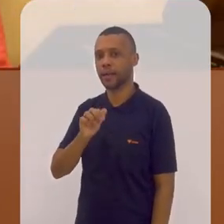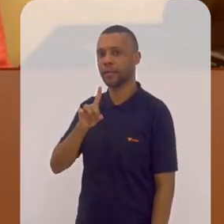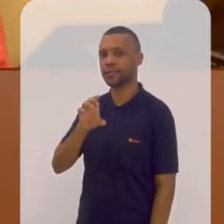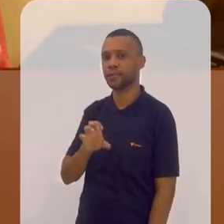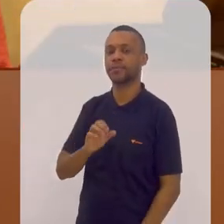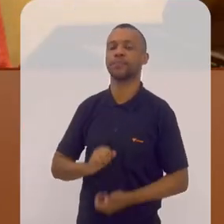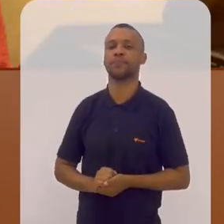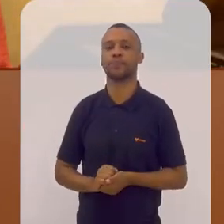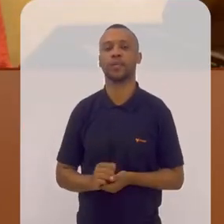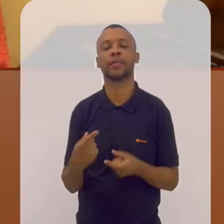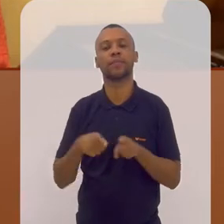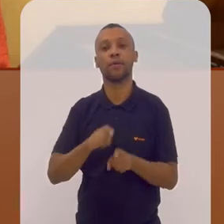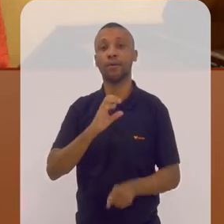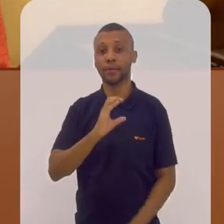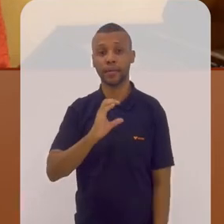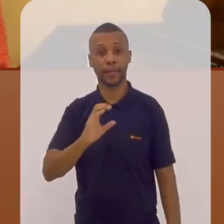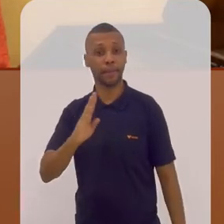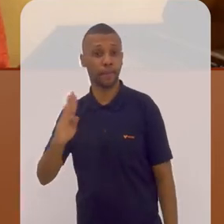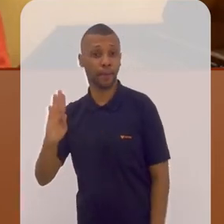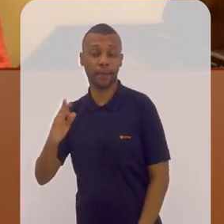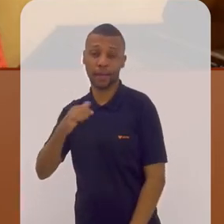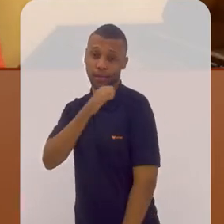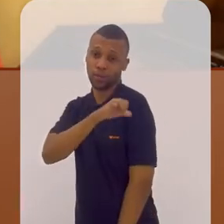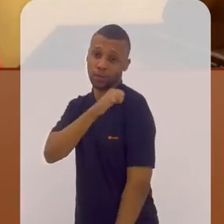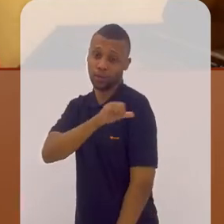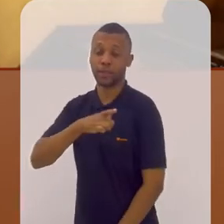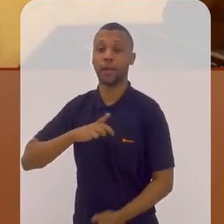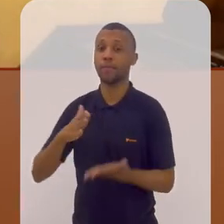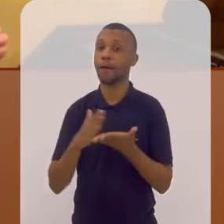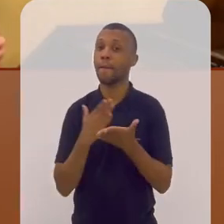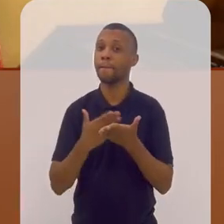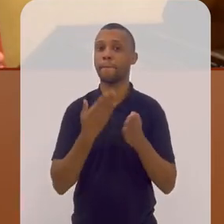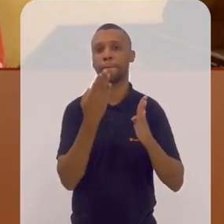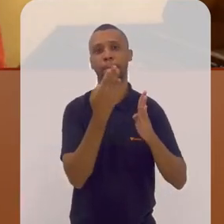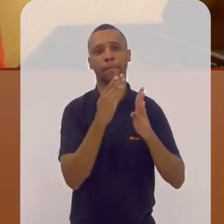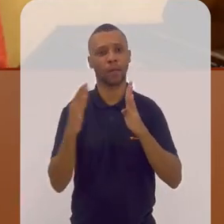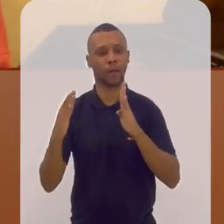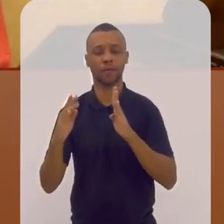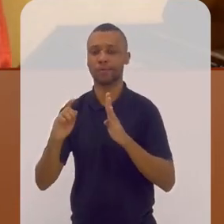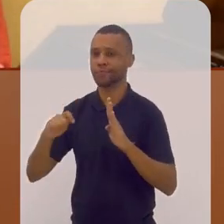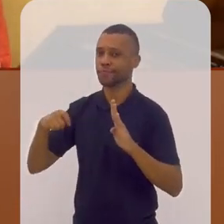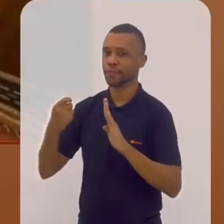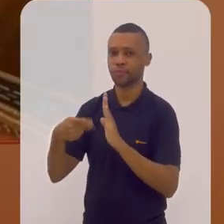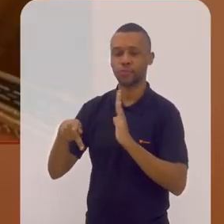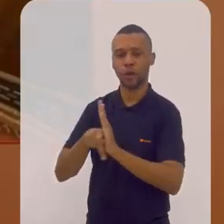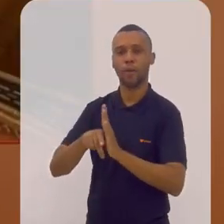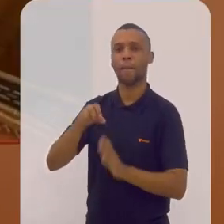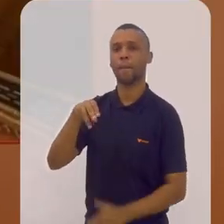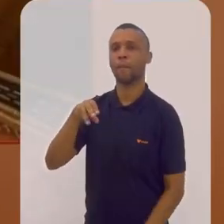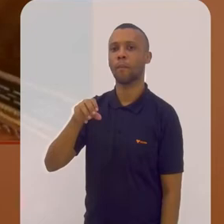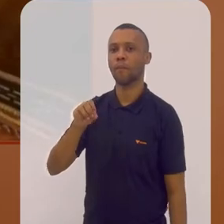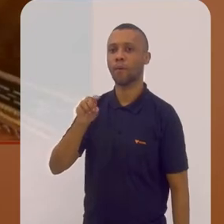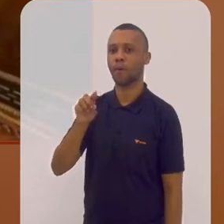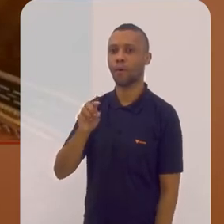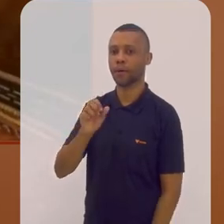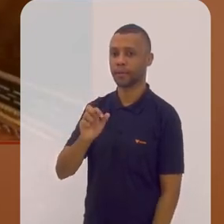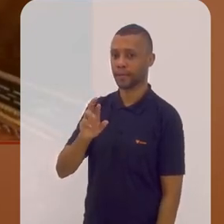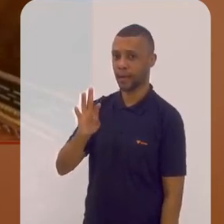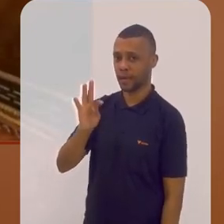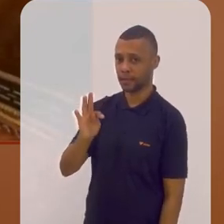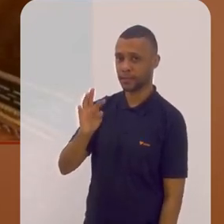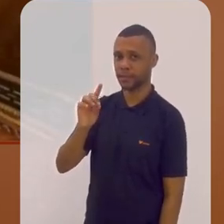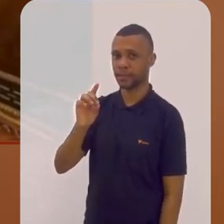com o Centro Cultural do Banco do Brasil, que tem a biblioteca que pertenceu ao musicólogo Mozart de Araújo. Então, foram